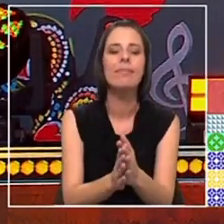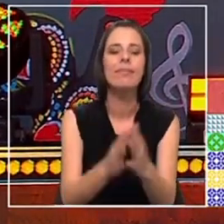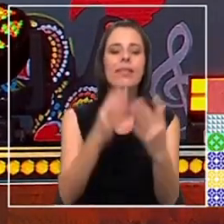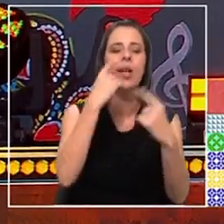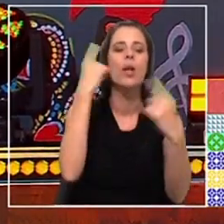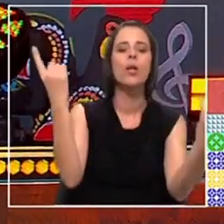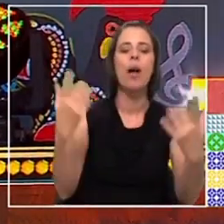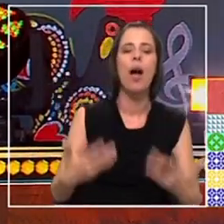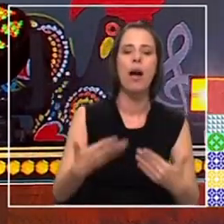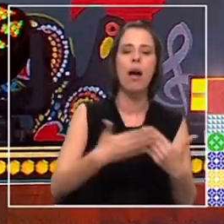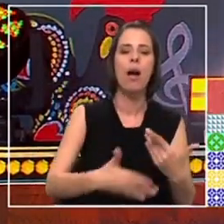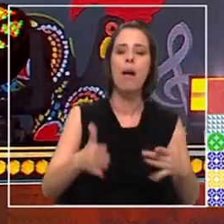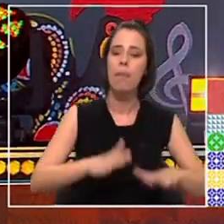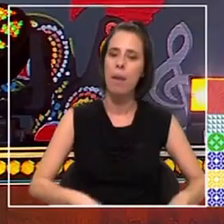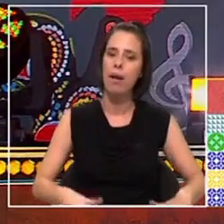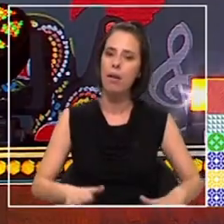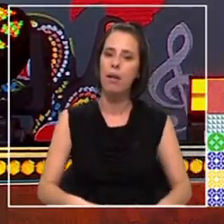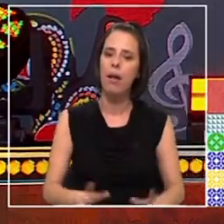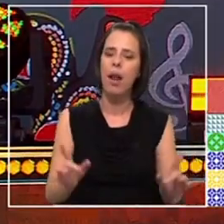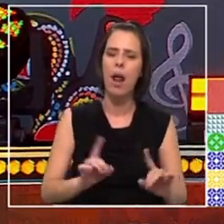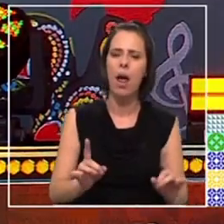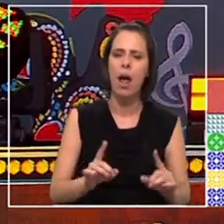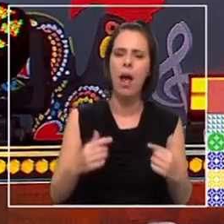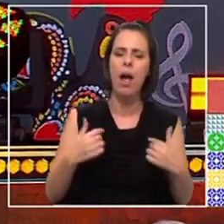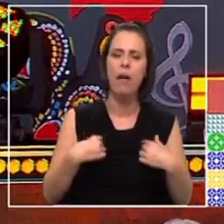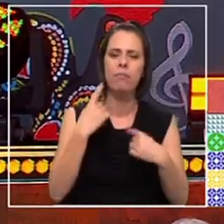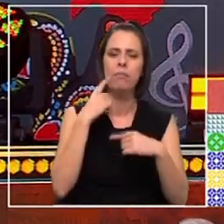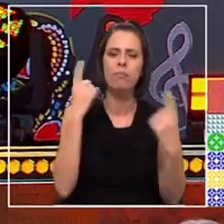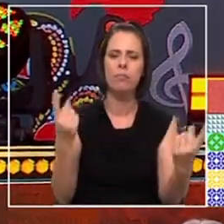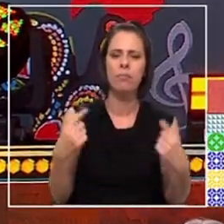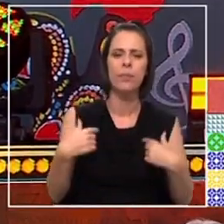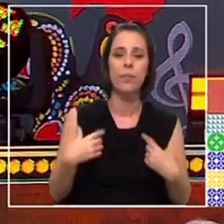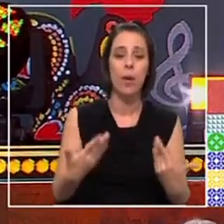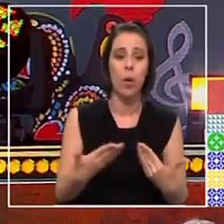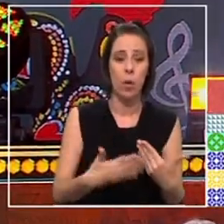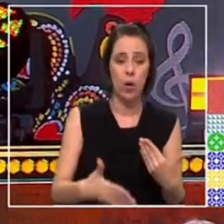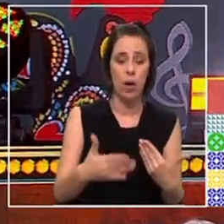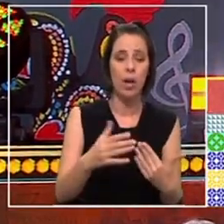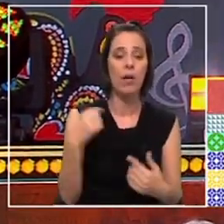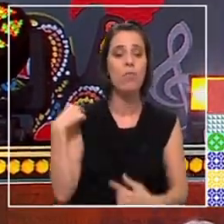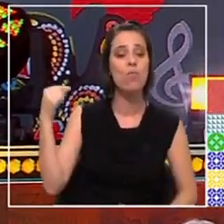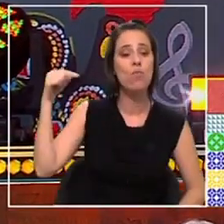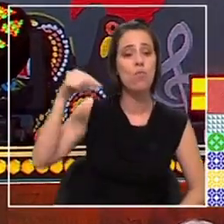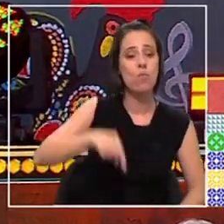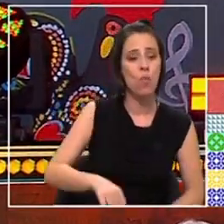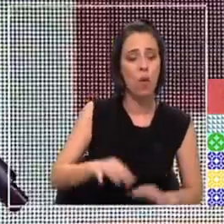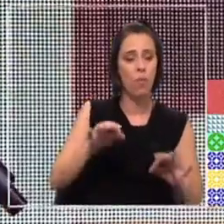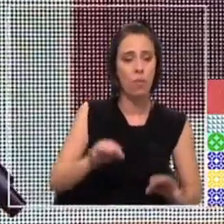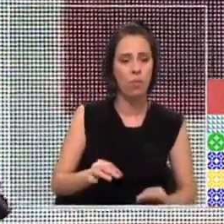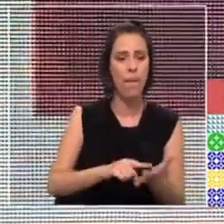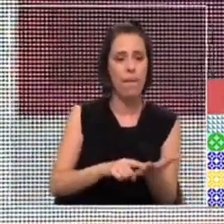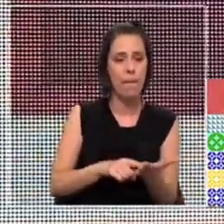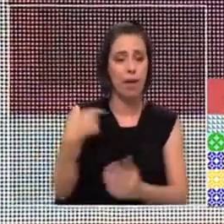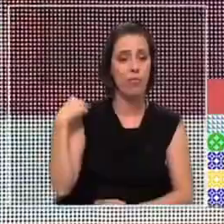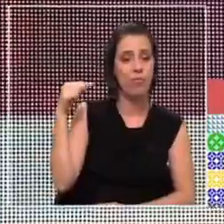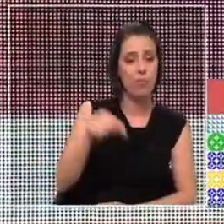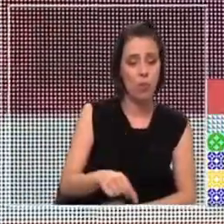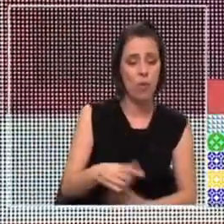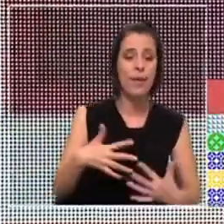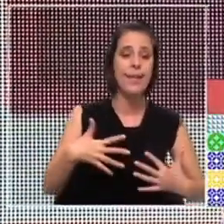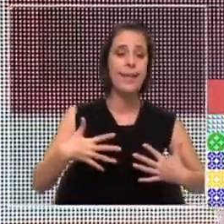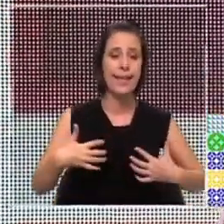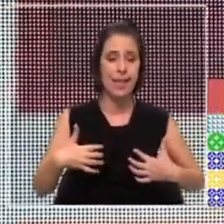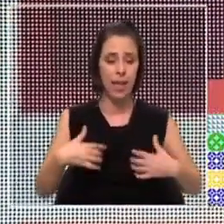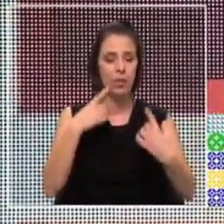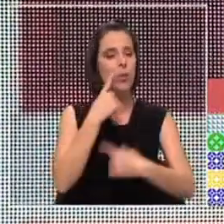espetáculos agora tá mais calmo ou ou então assim nós estamos a chegar de Genebra tivemos sexta-feira